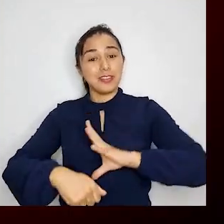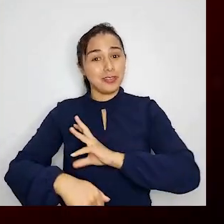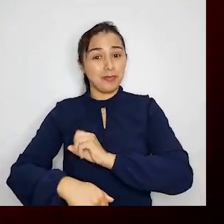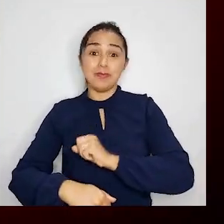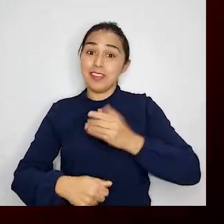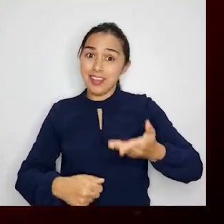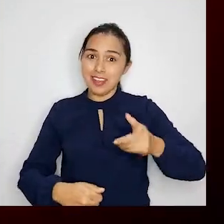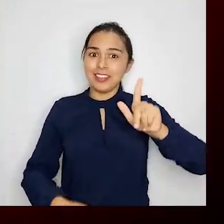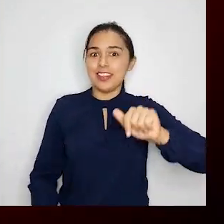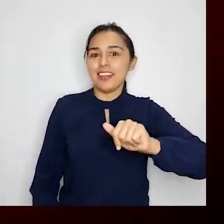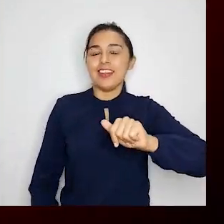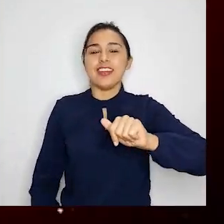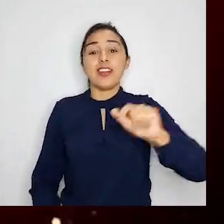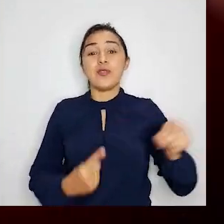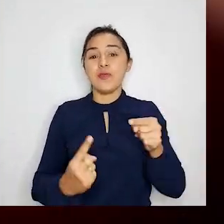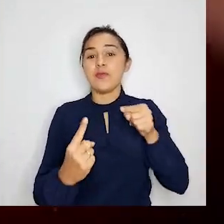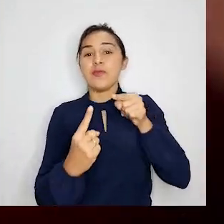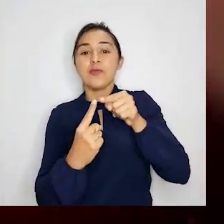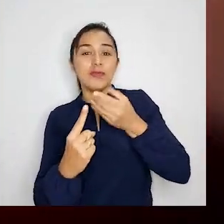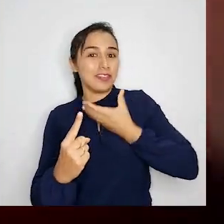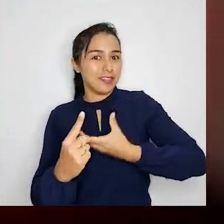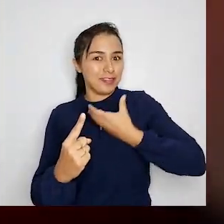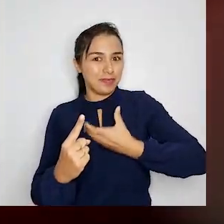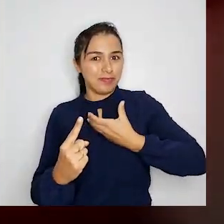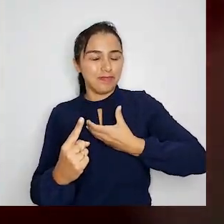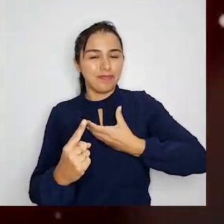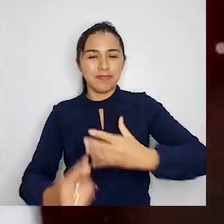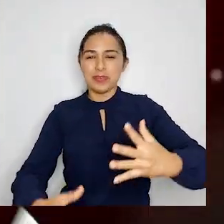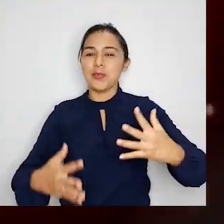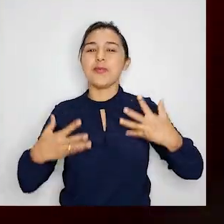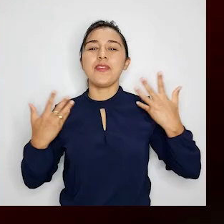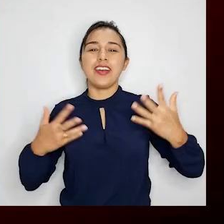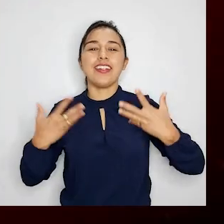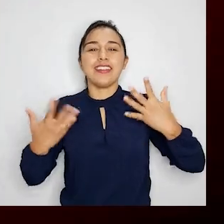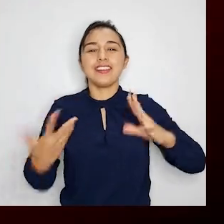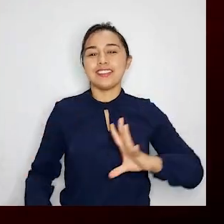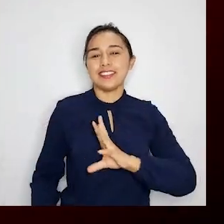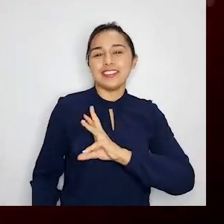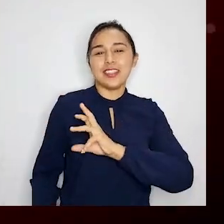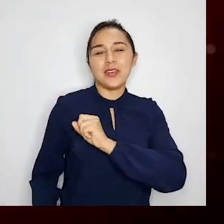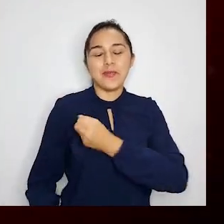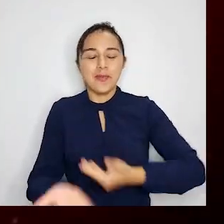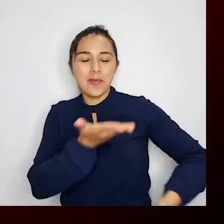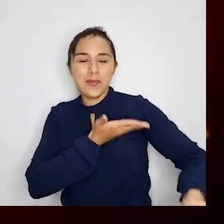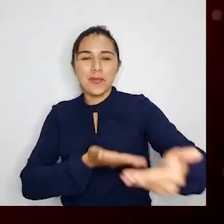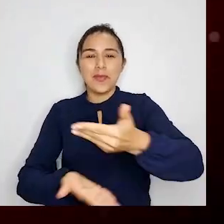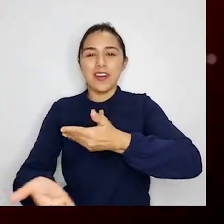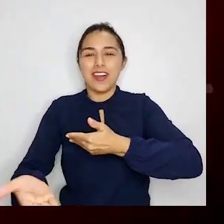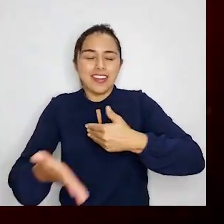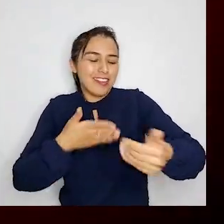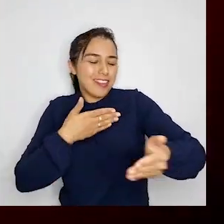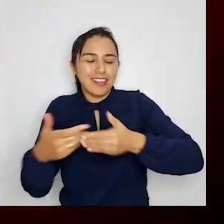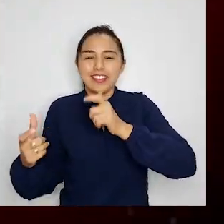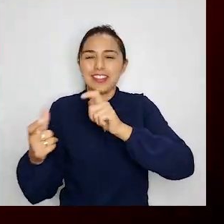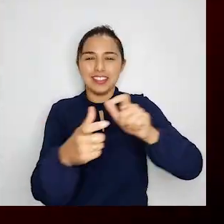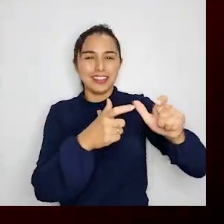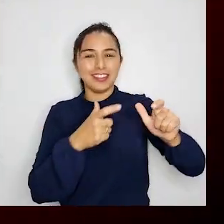a grande lição de Natal. Com alegria nos amarmos, seja onde